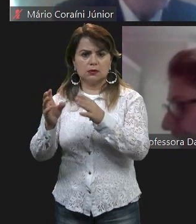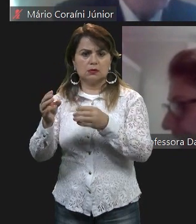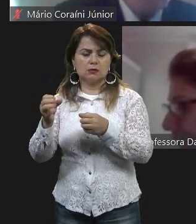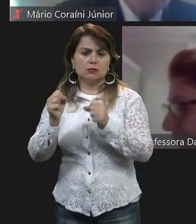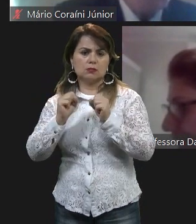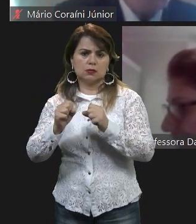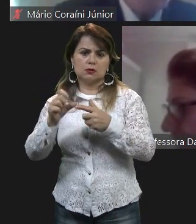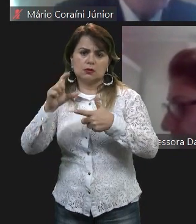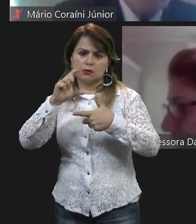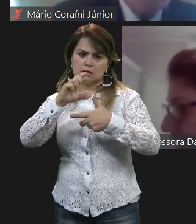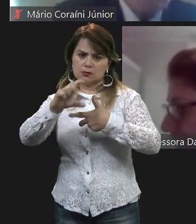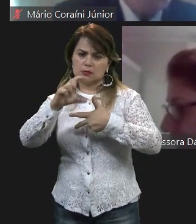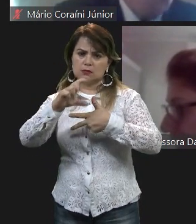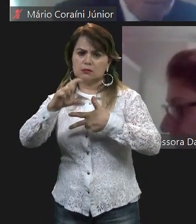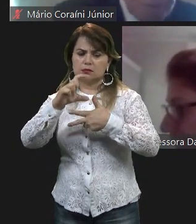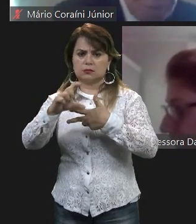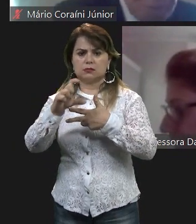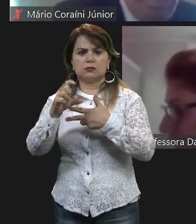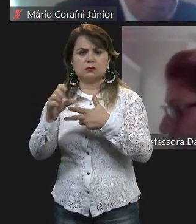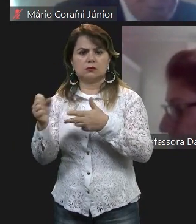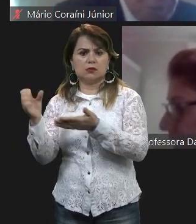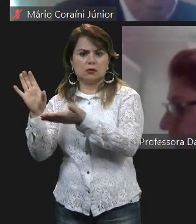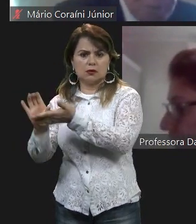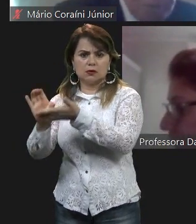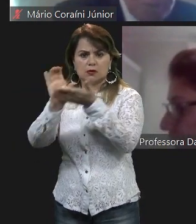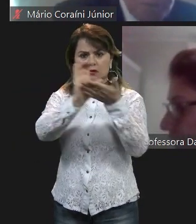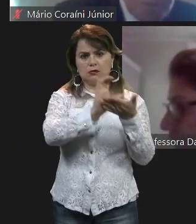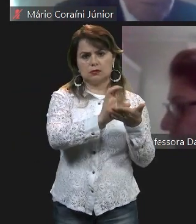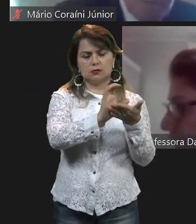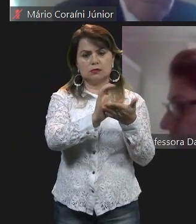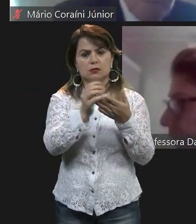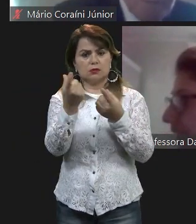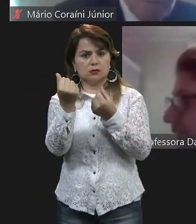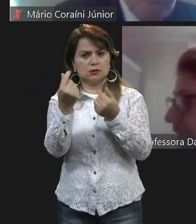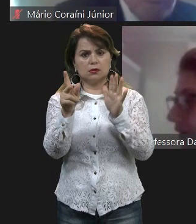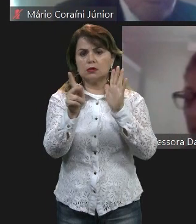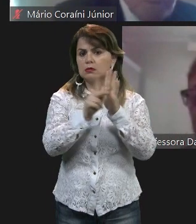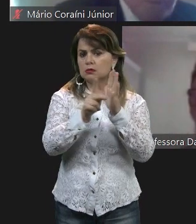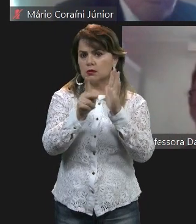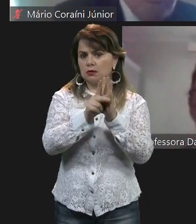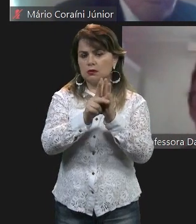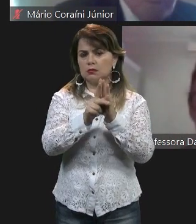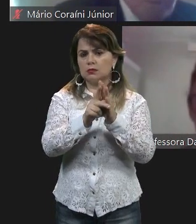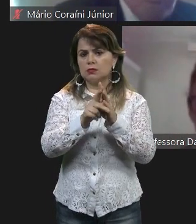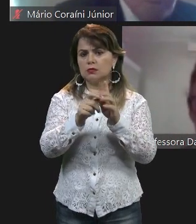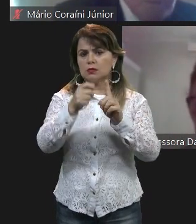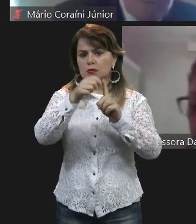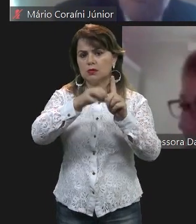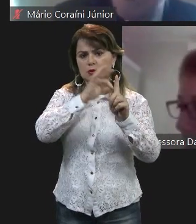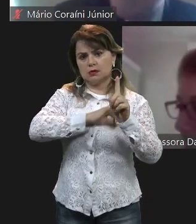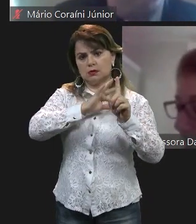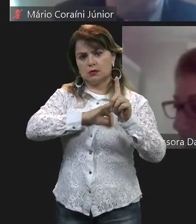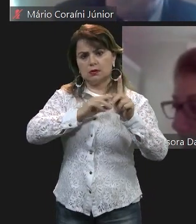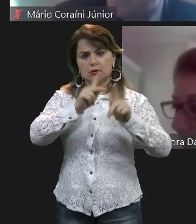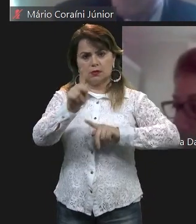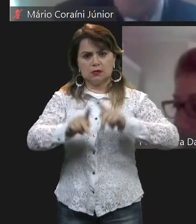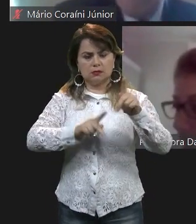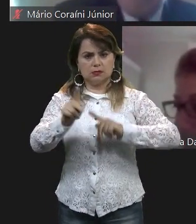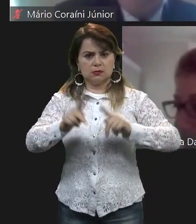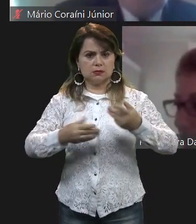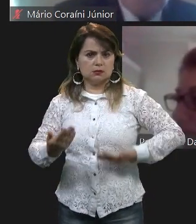orçamento vigente do município para despesas relativas à folha de pagamento dos servidores da